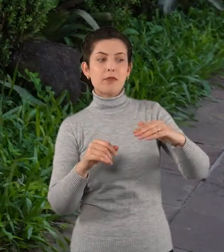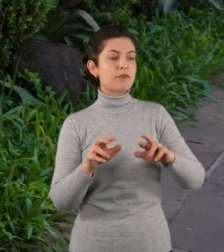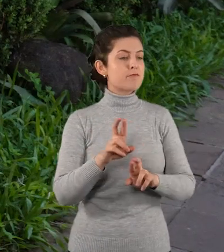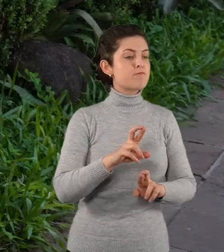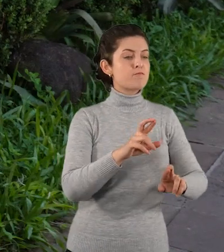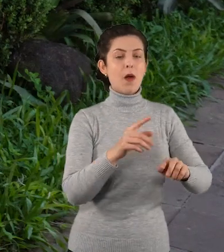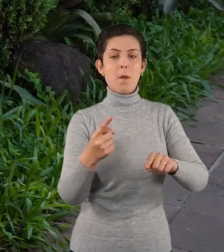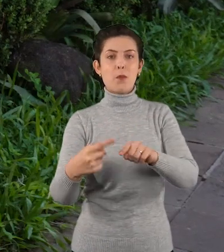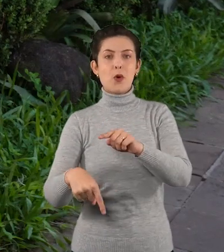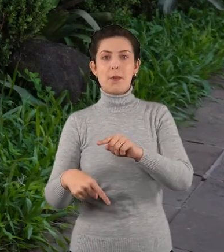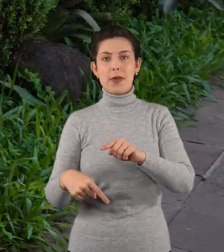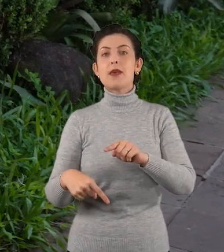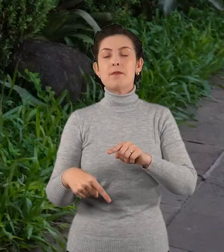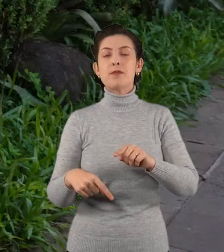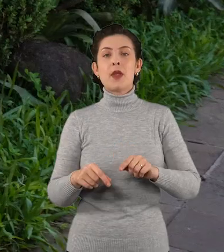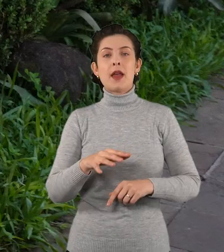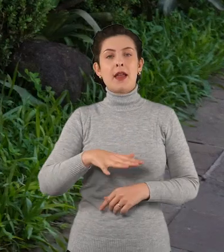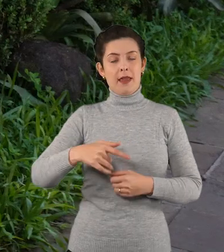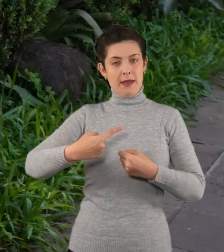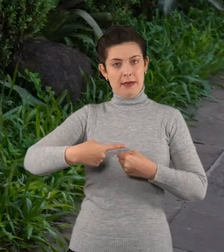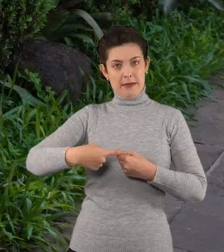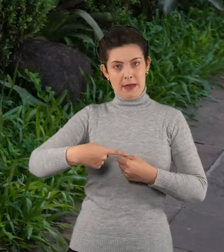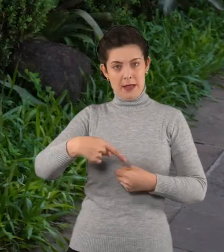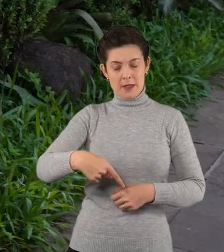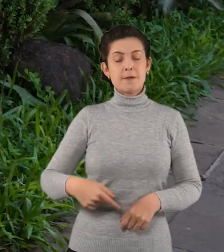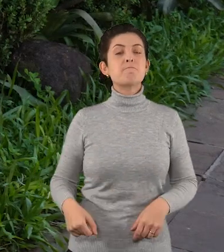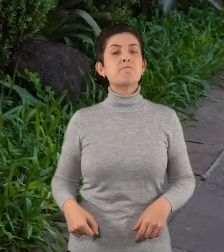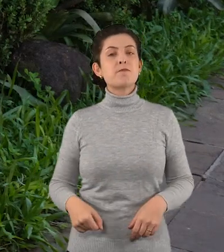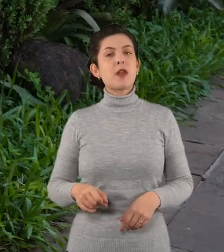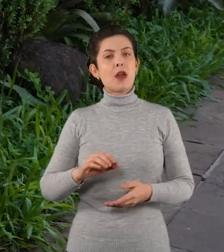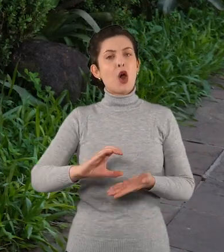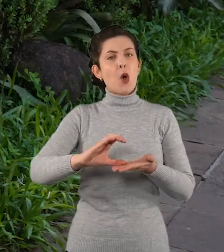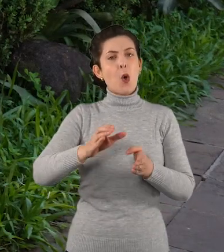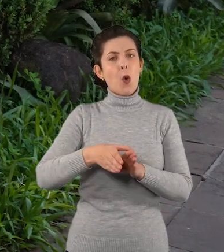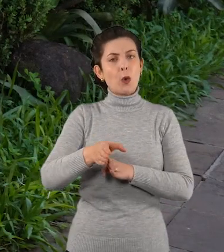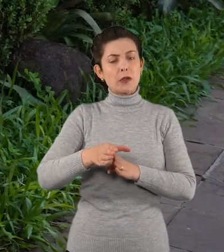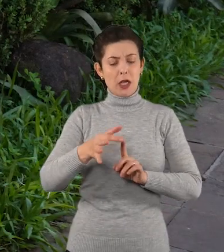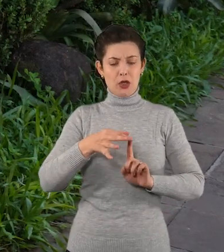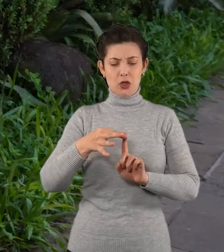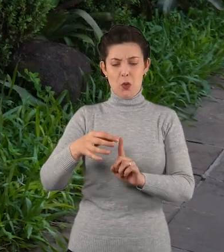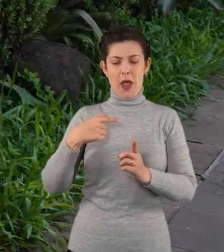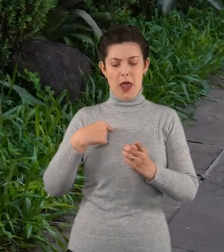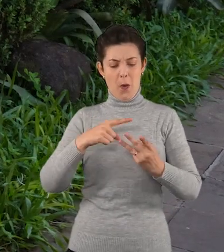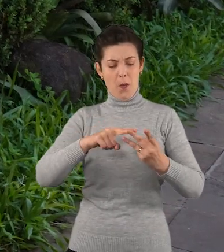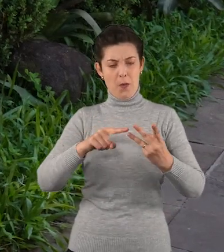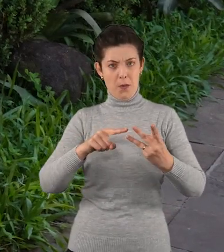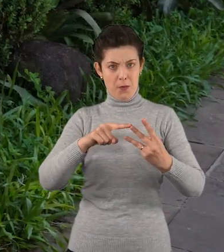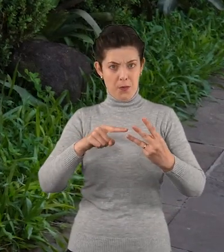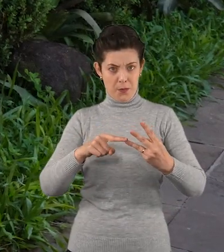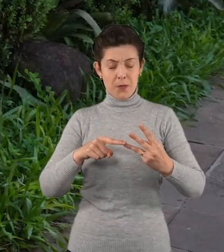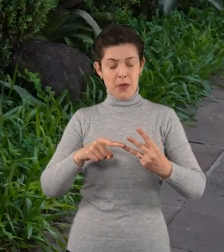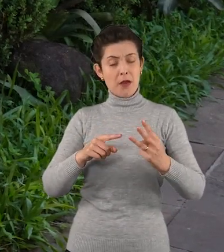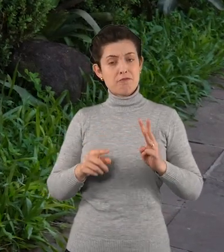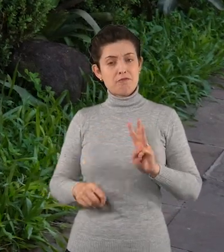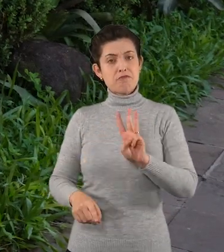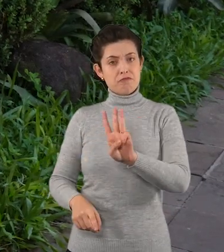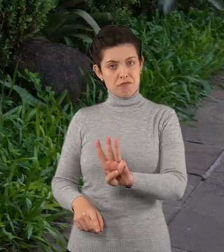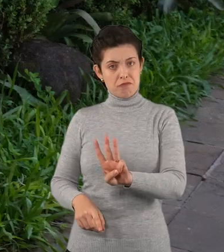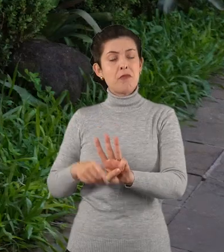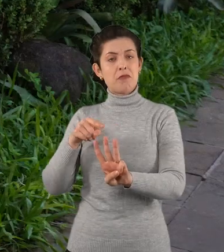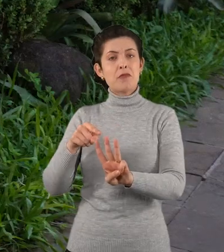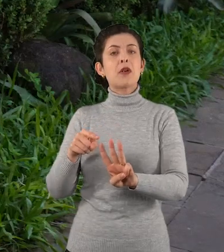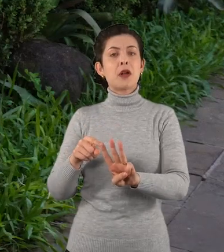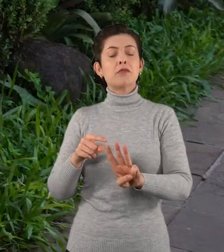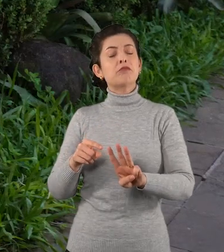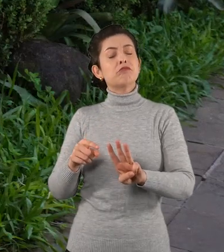pelo diretor de menores e do foro da comarca de São Borja. Aí o conselho indicou o meu nome, mais 2, e